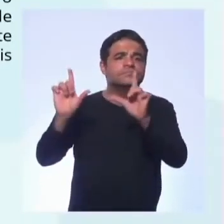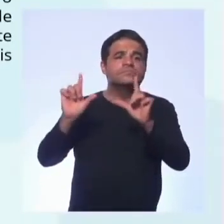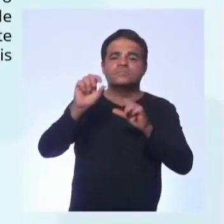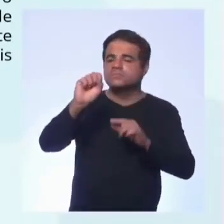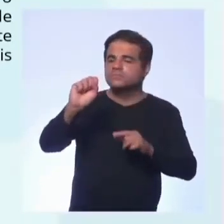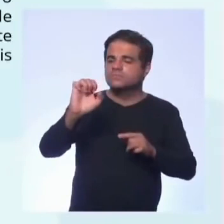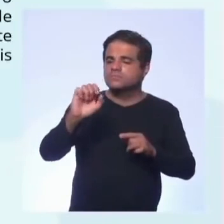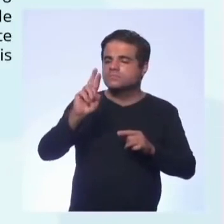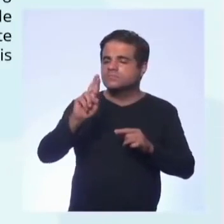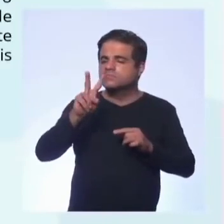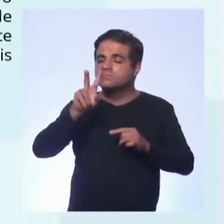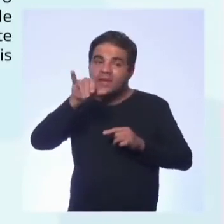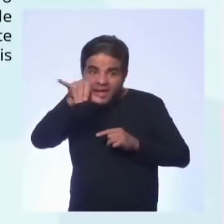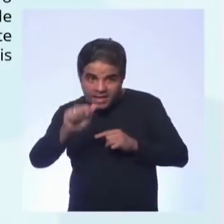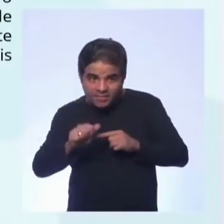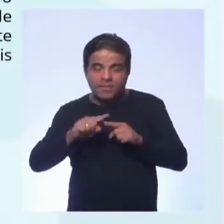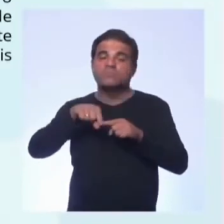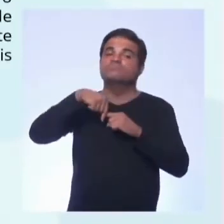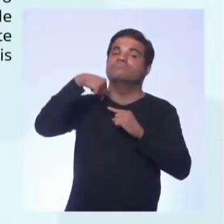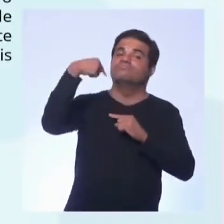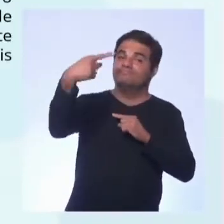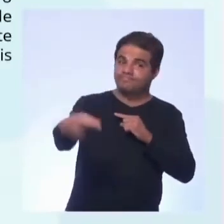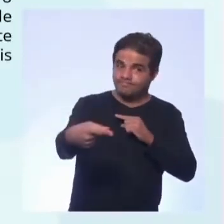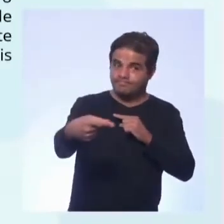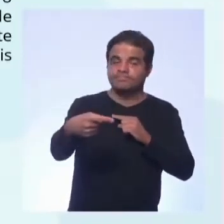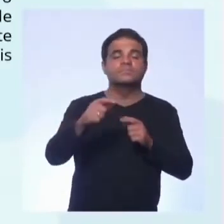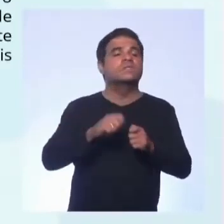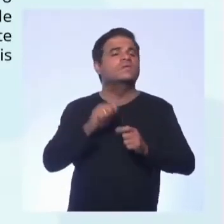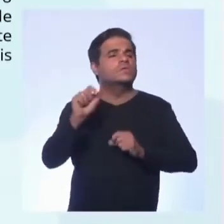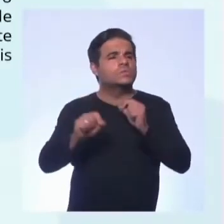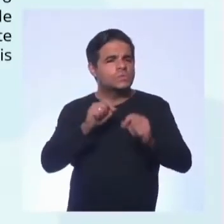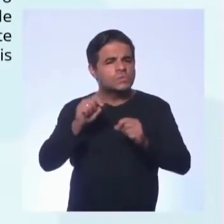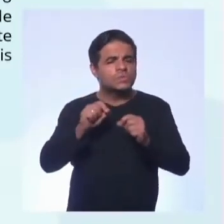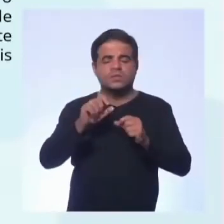A Sérvia, por sua vez,